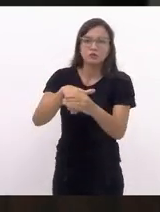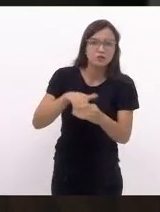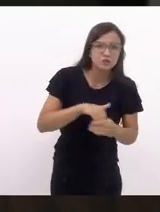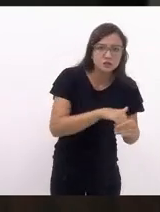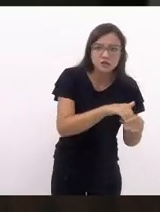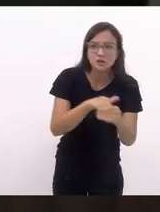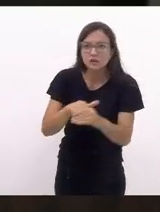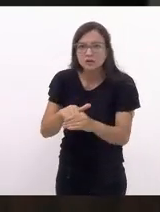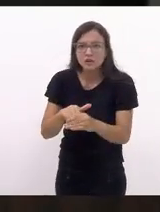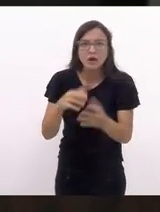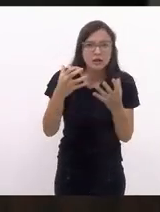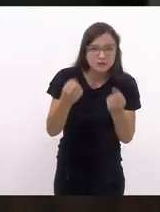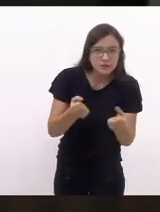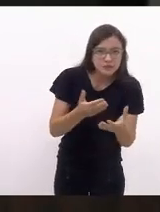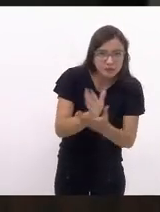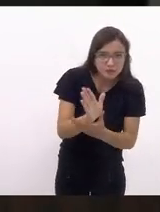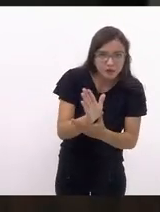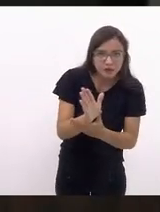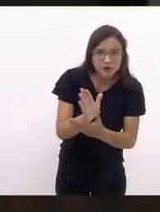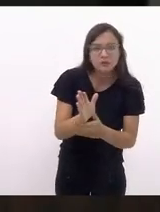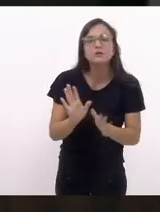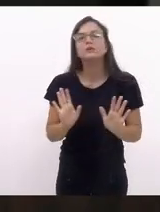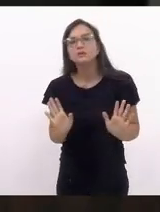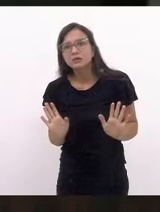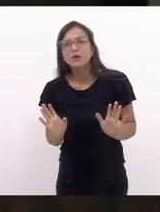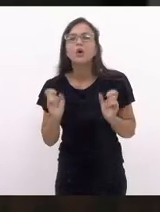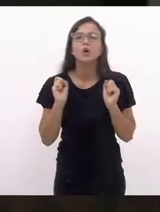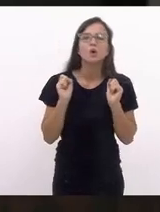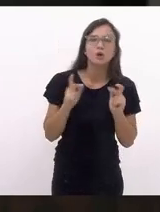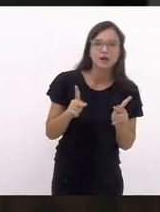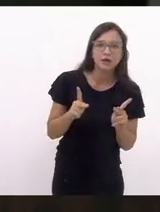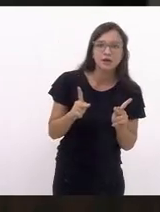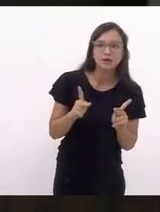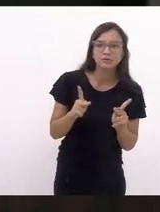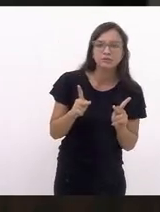que a prova objetiva estarão aprovado vai autógrafo